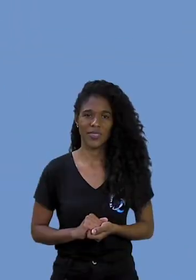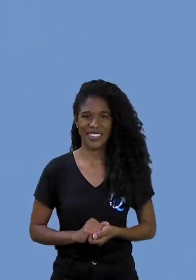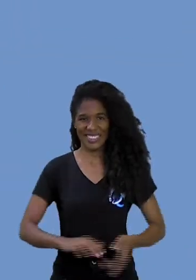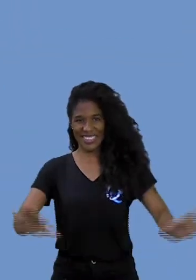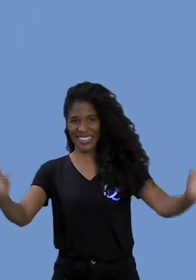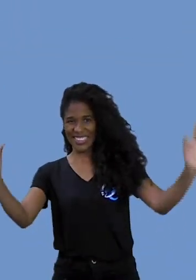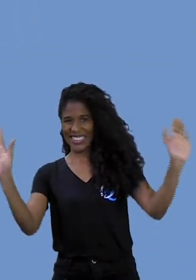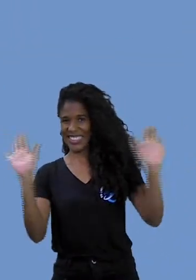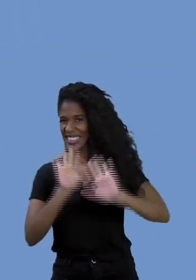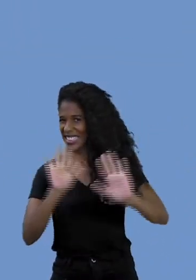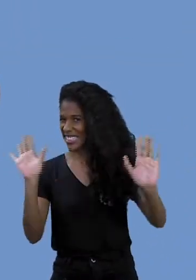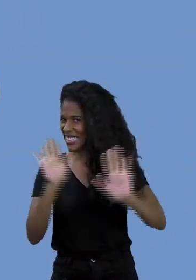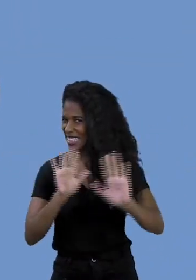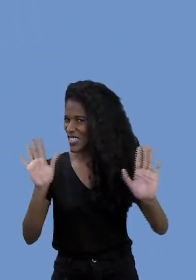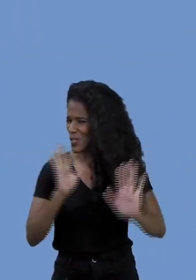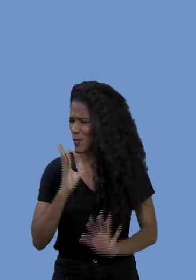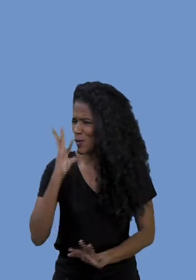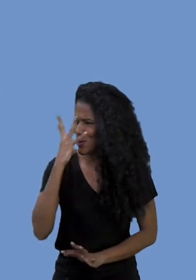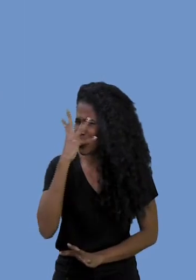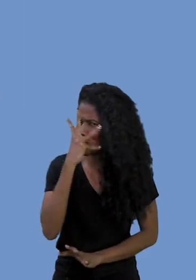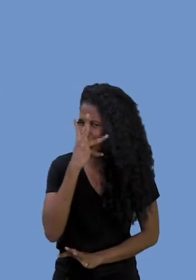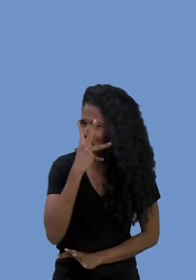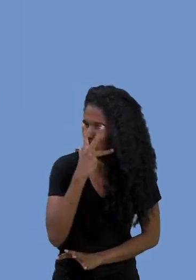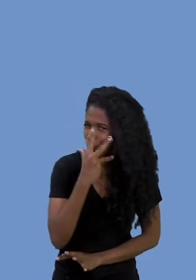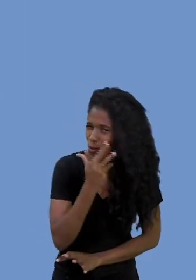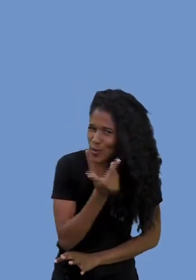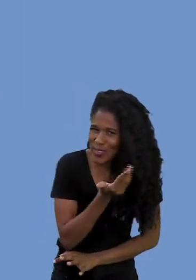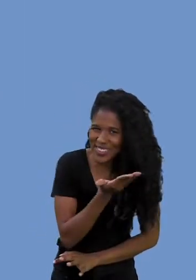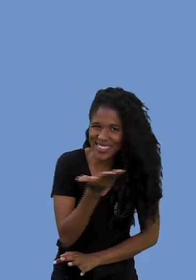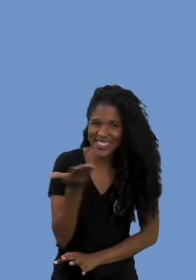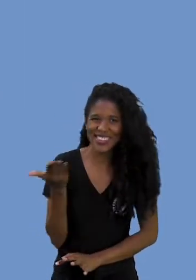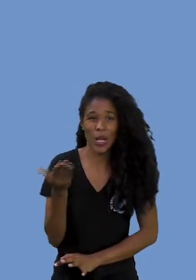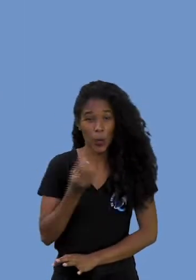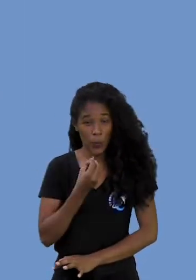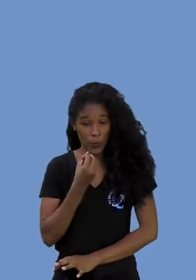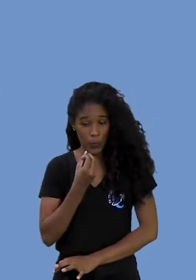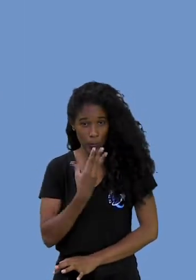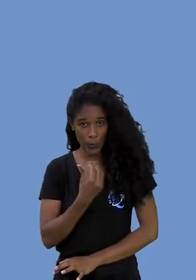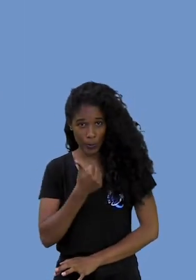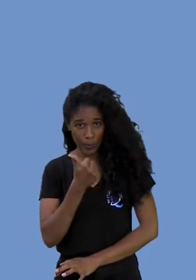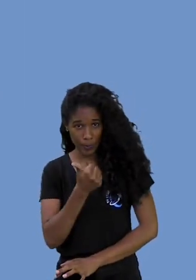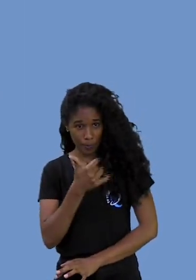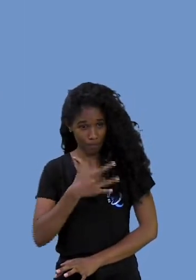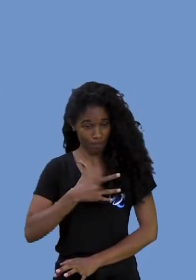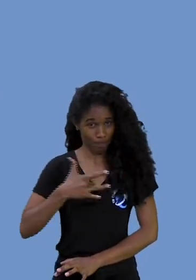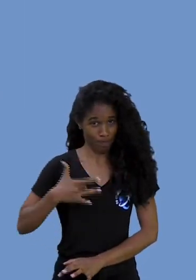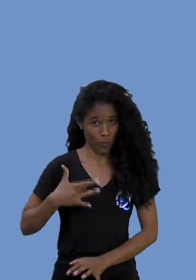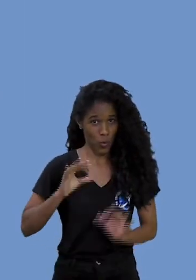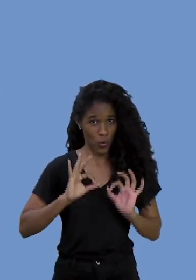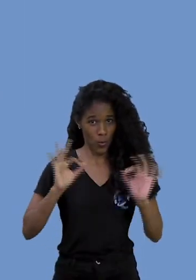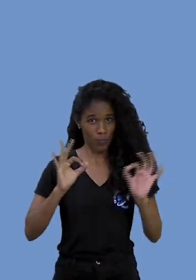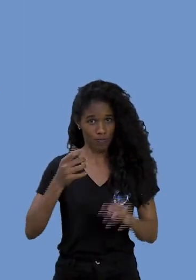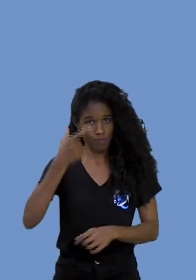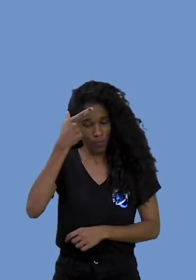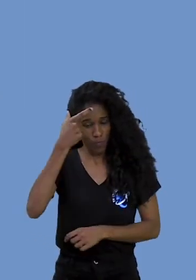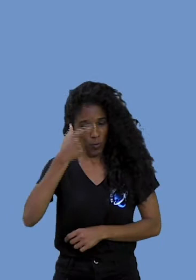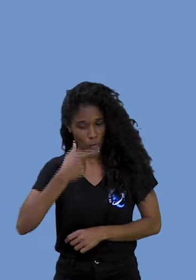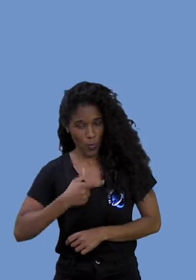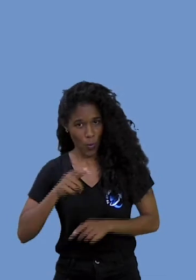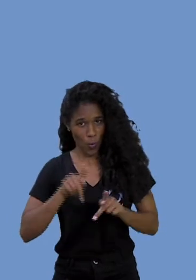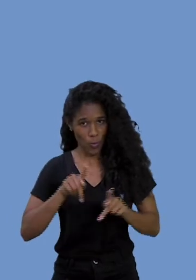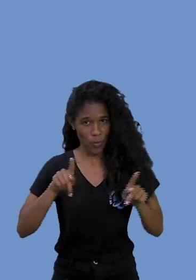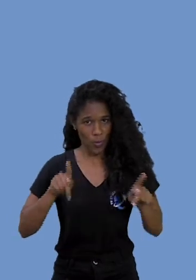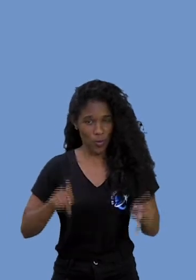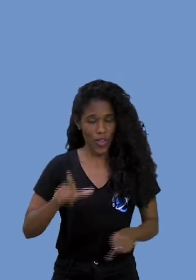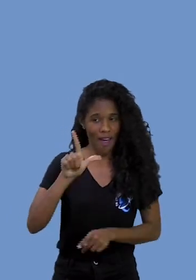Fala, galera linda do nono ano, tudo bem com vocês? Por aqui é a professora Letícia de Língua Portuguesa. Na aula de hoje